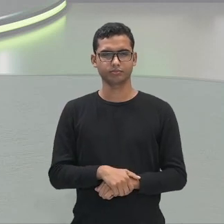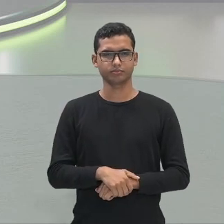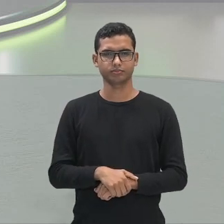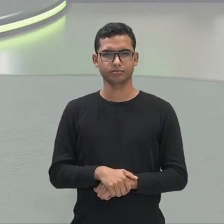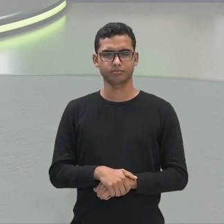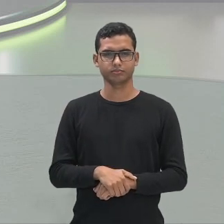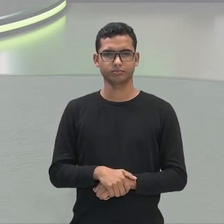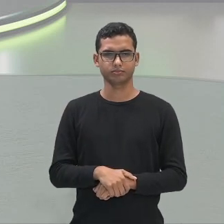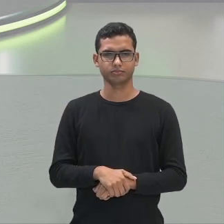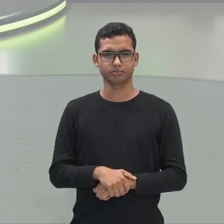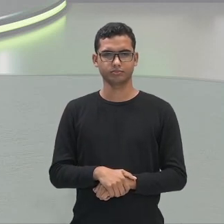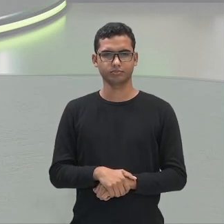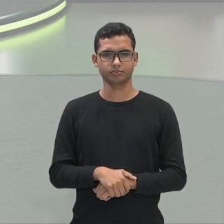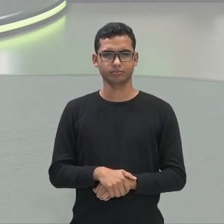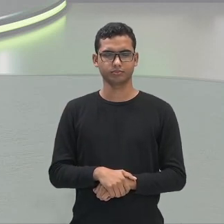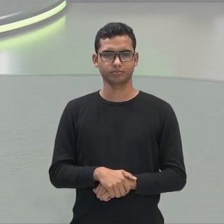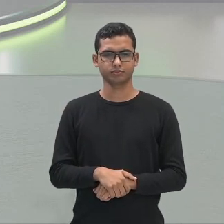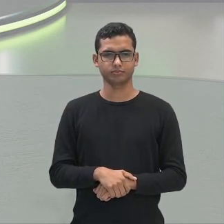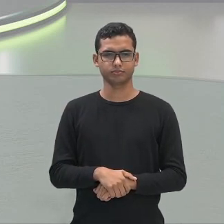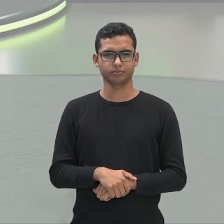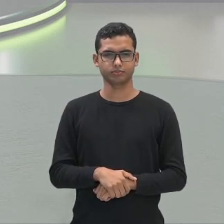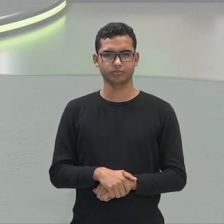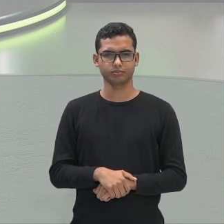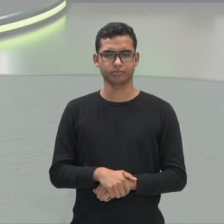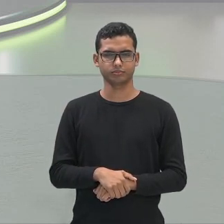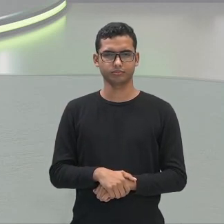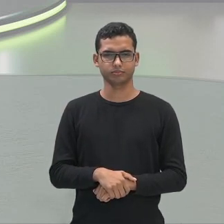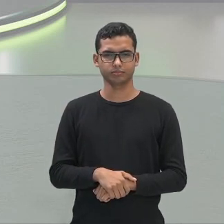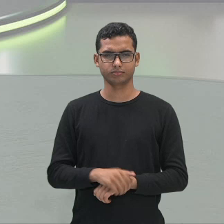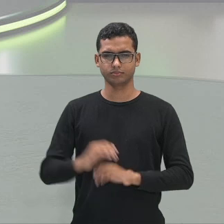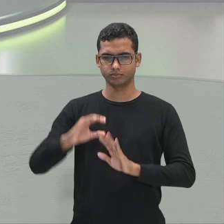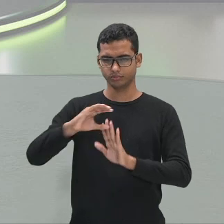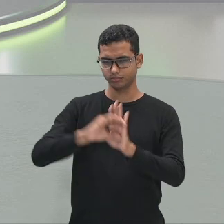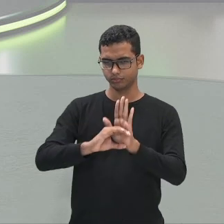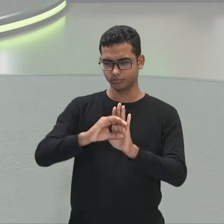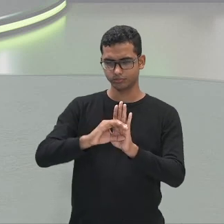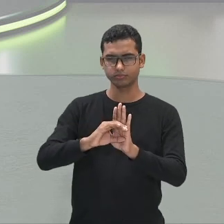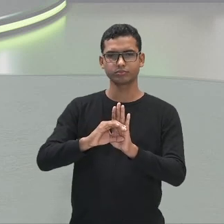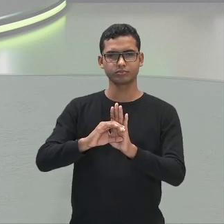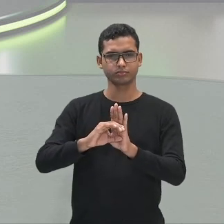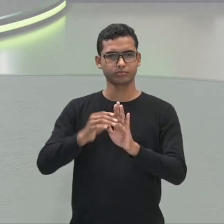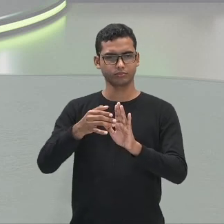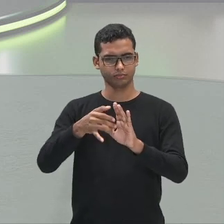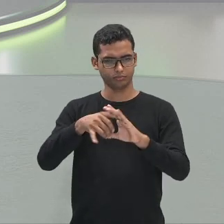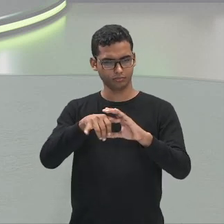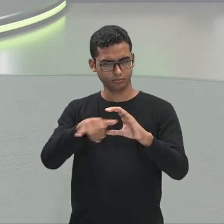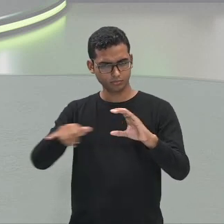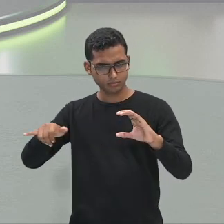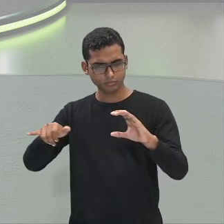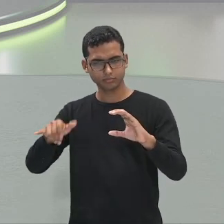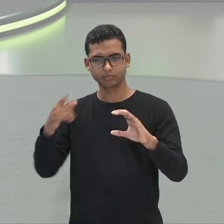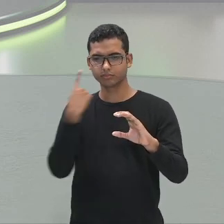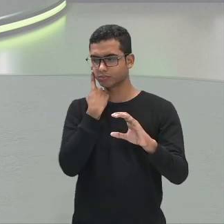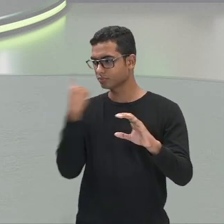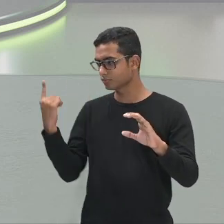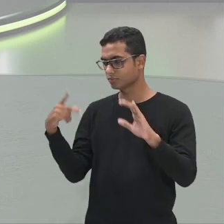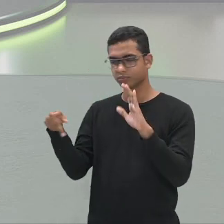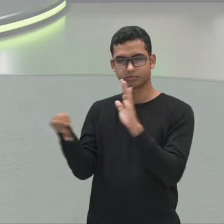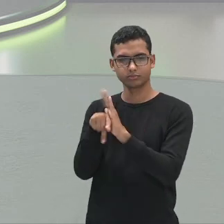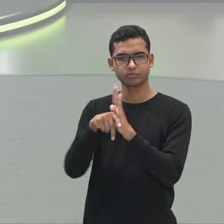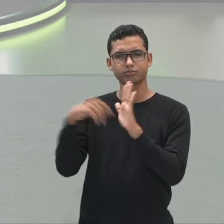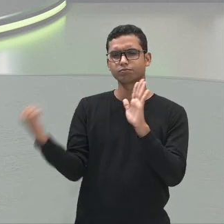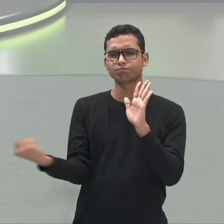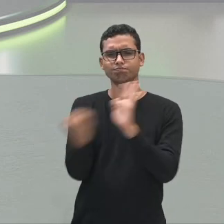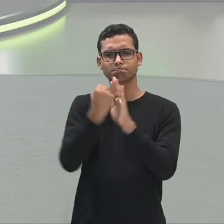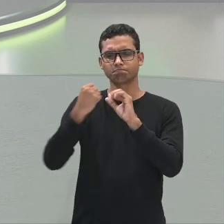Para entendermos o conceito de carga elétrica, que o símbolo do átomo está aí, vamos aprender